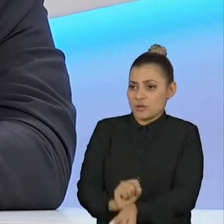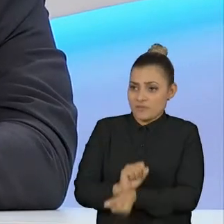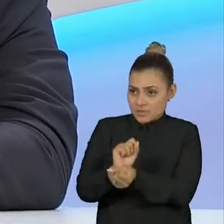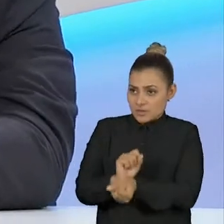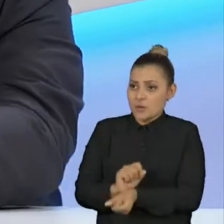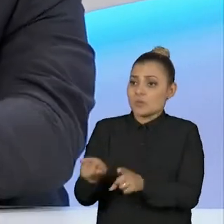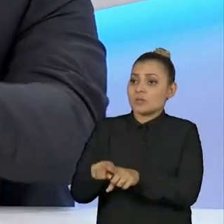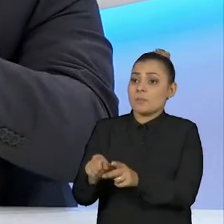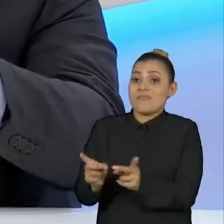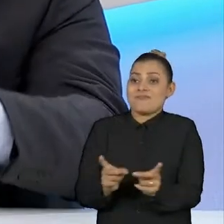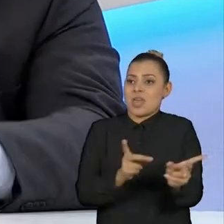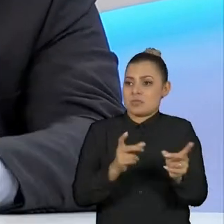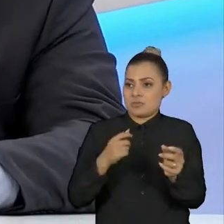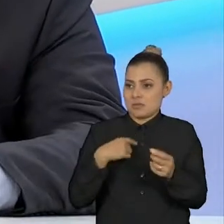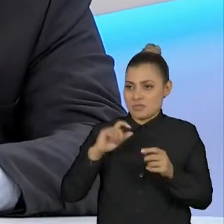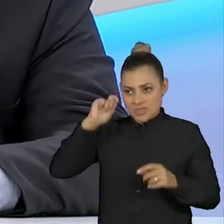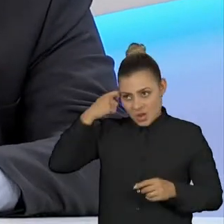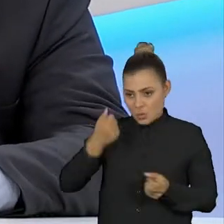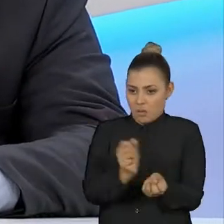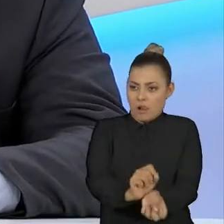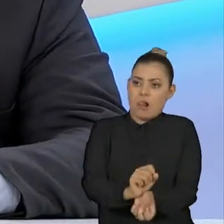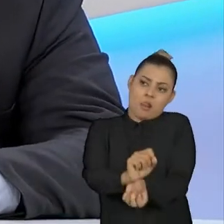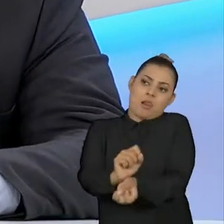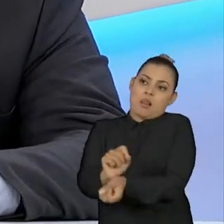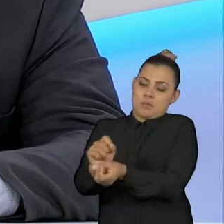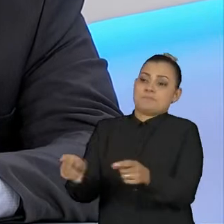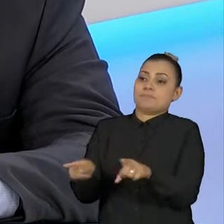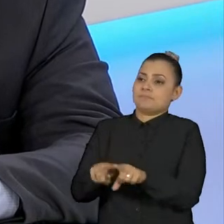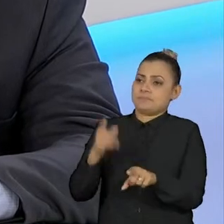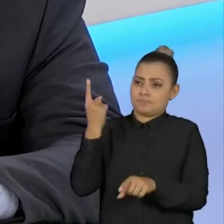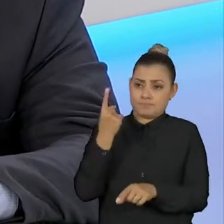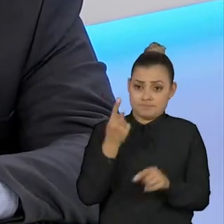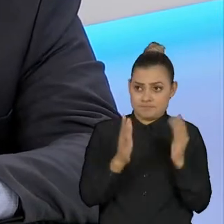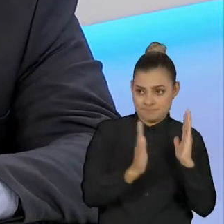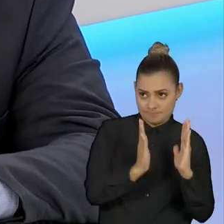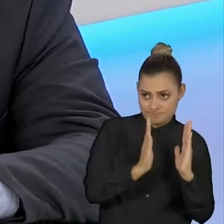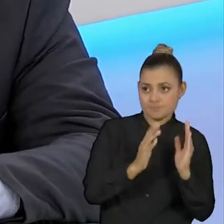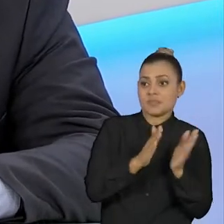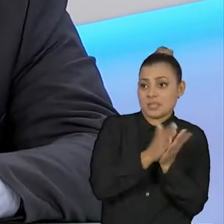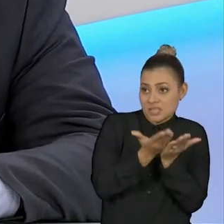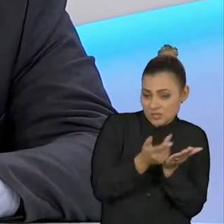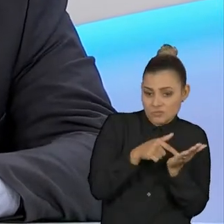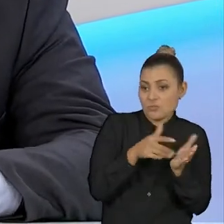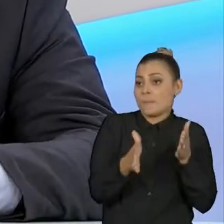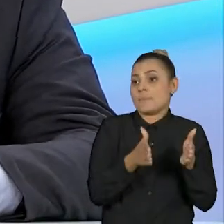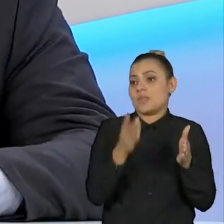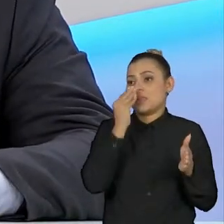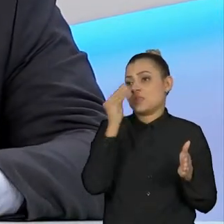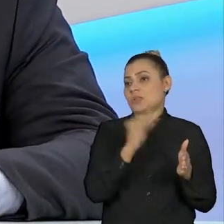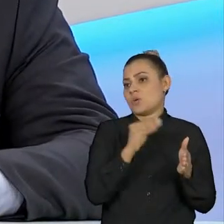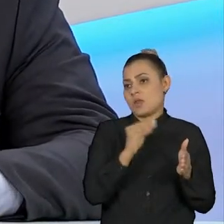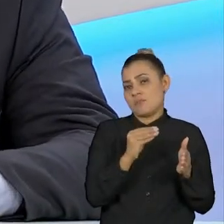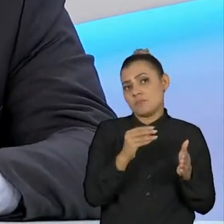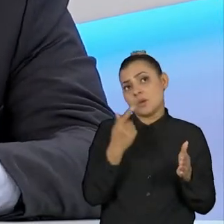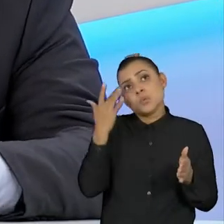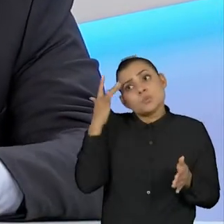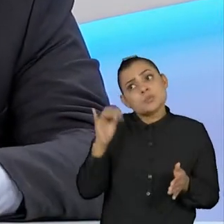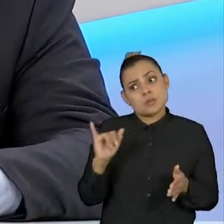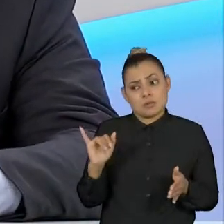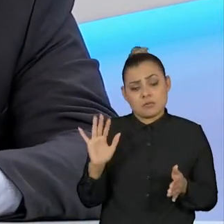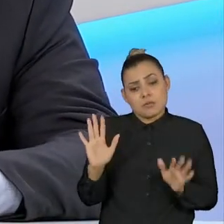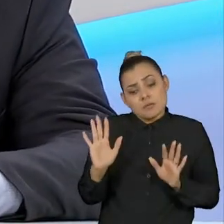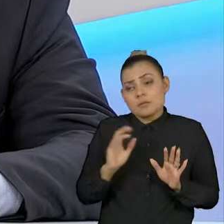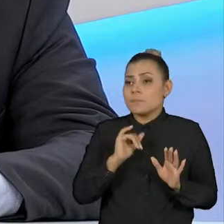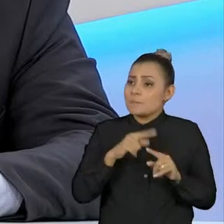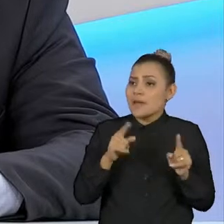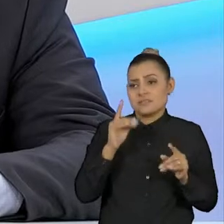do tráfico negreiro. No primeiro volume, o senhor tratou de um período que geralmente é ignorado, não sei se é um exagero meu, mas é ignorado